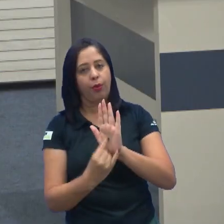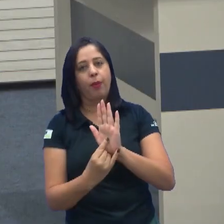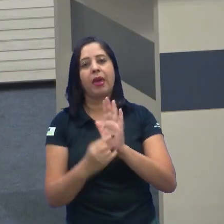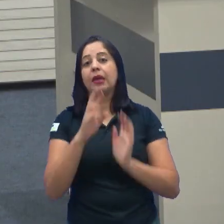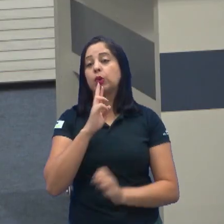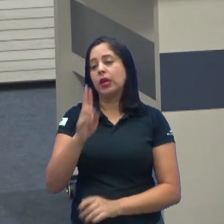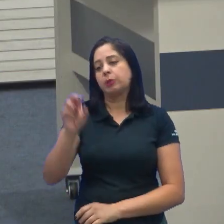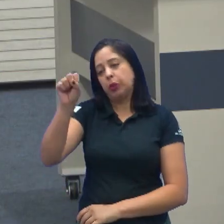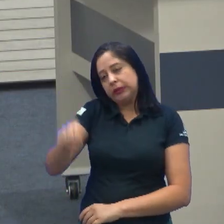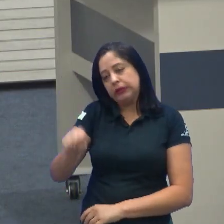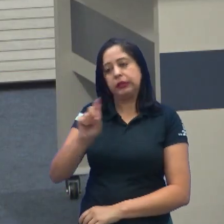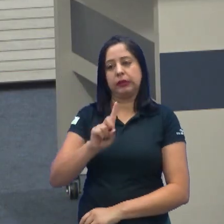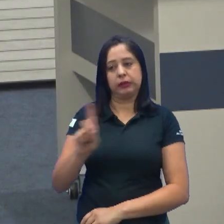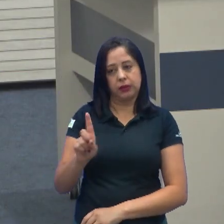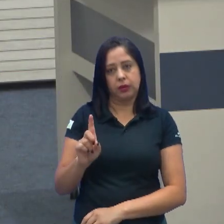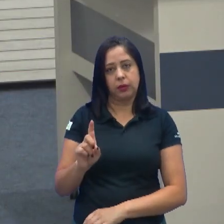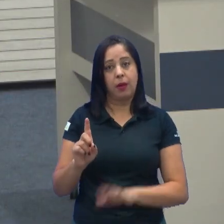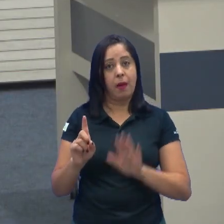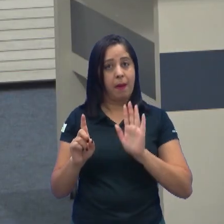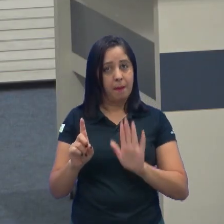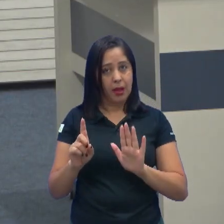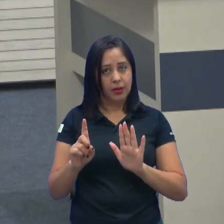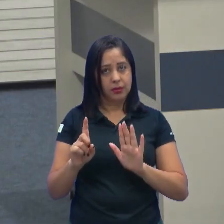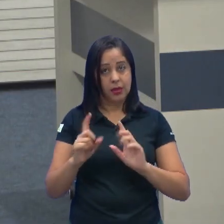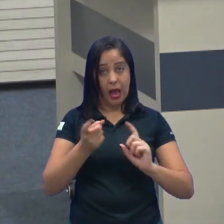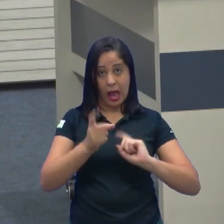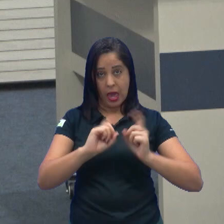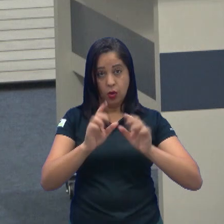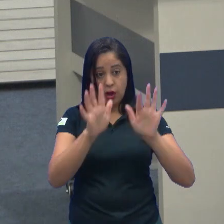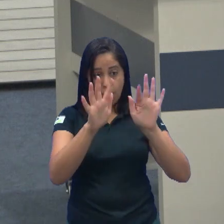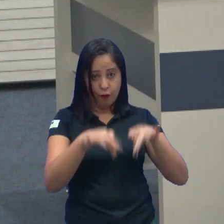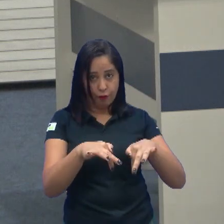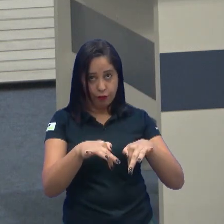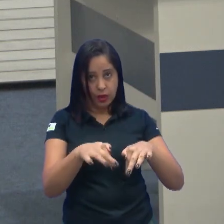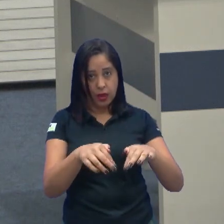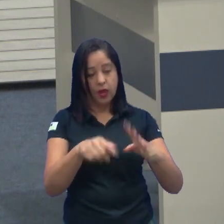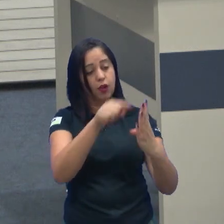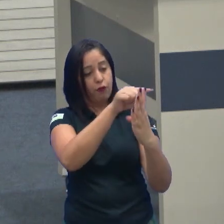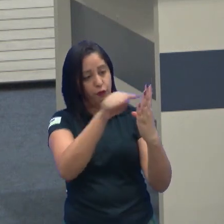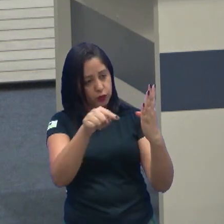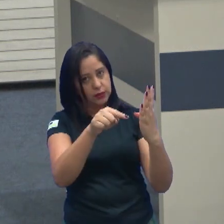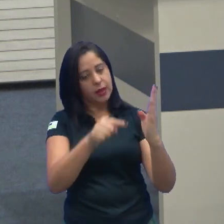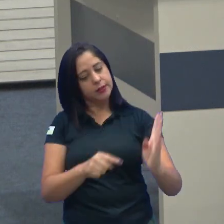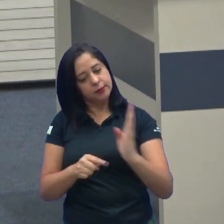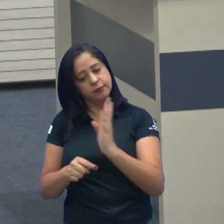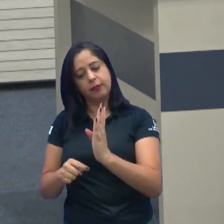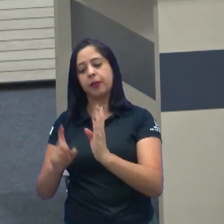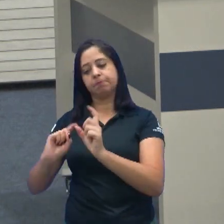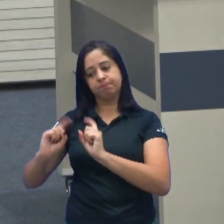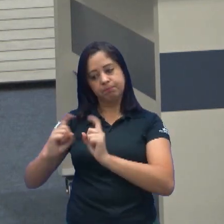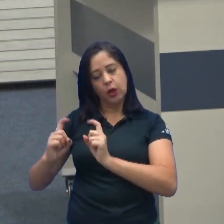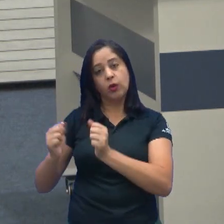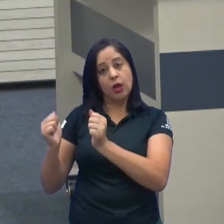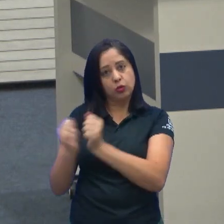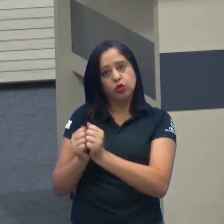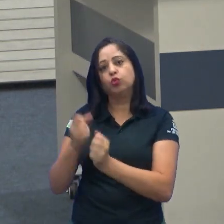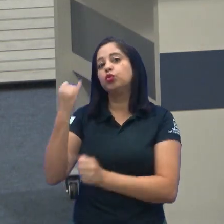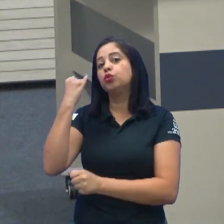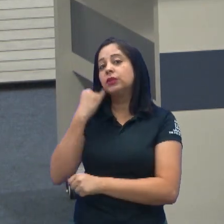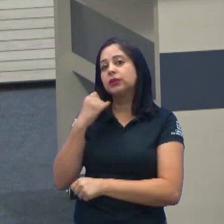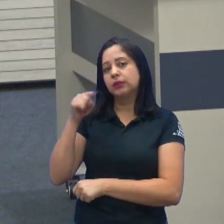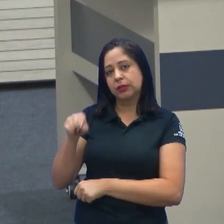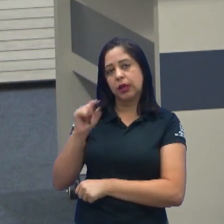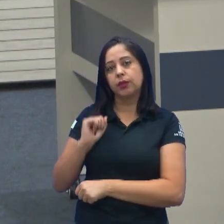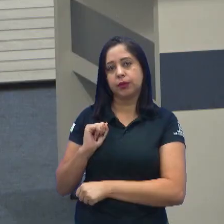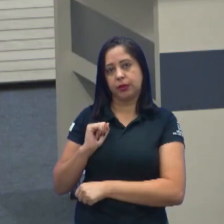decidiu. Então, mas terminando a sessão, nós receberemos vocês, que já estiveram com o Zé Luiz, lá na reunião,